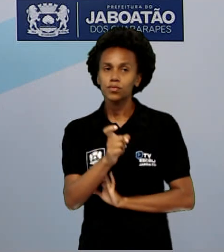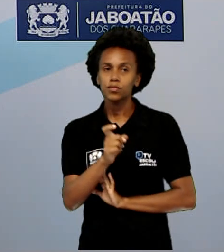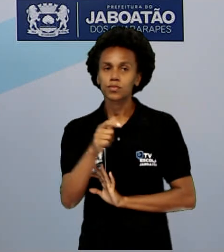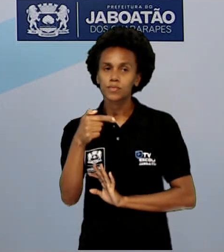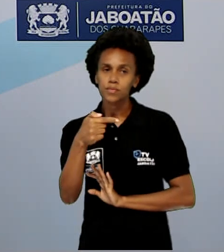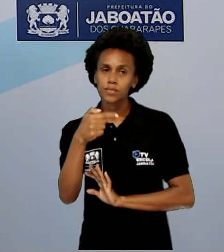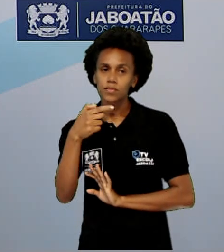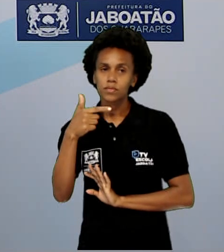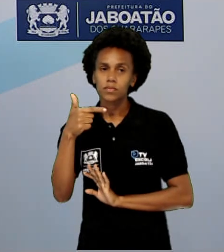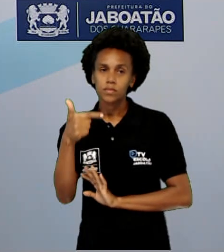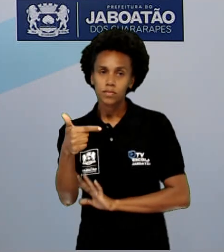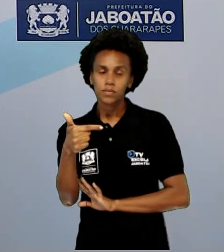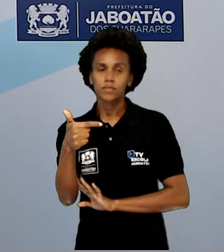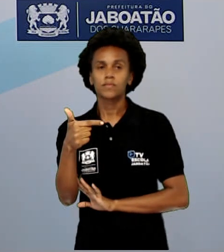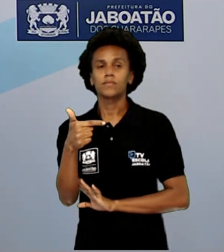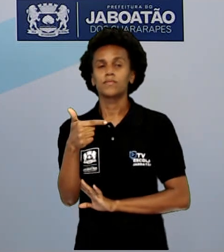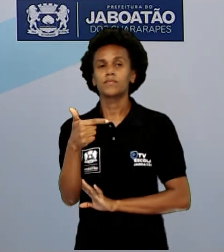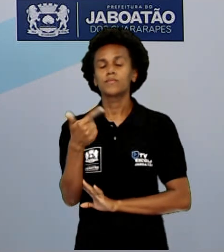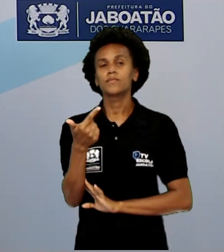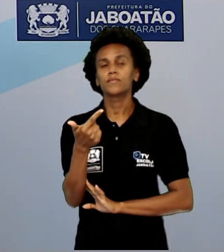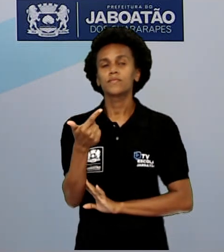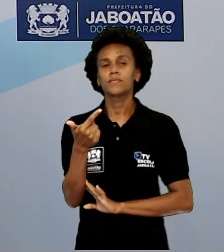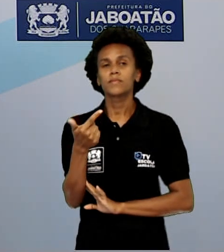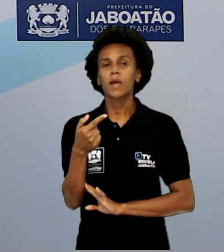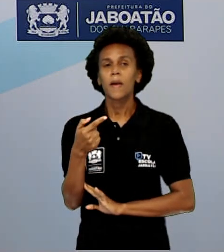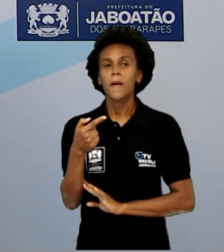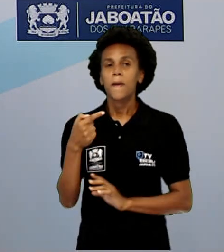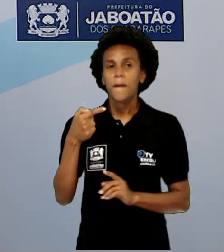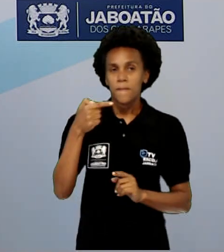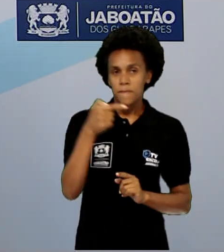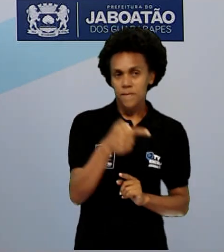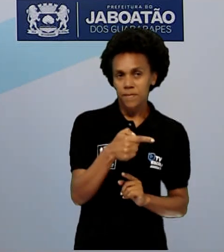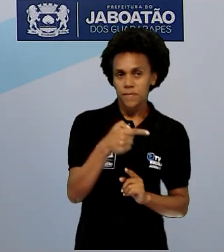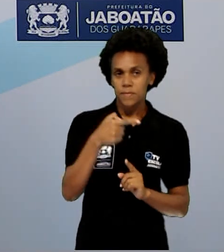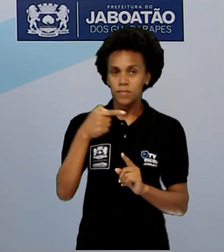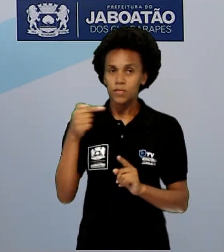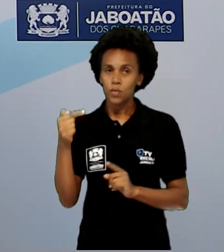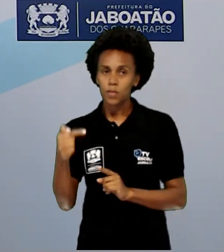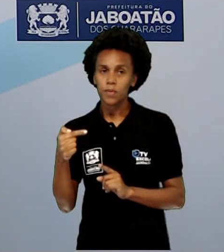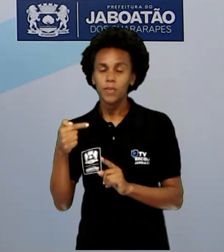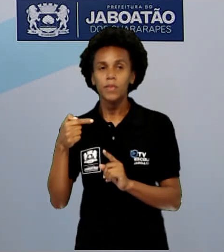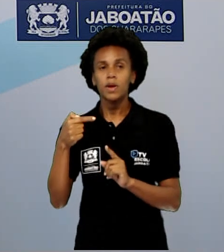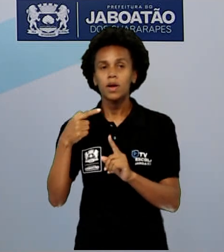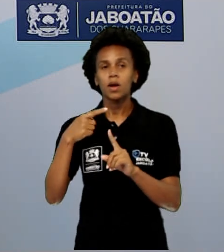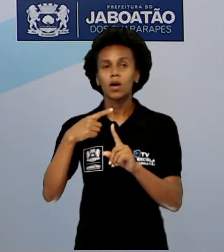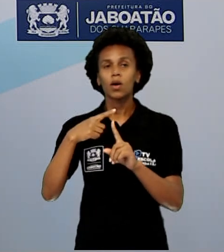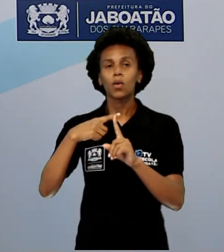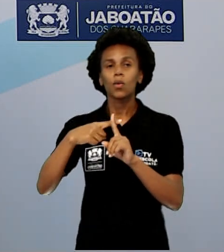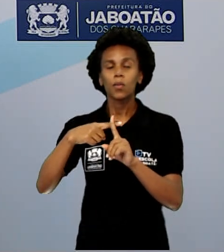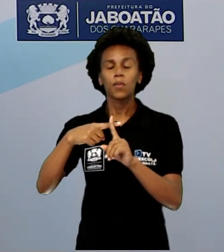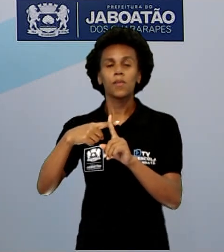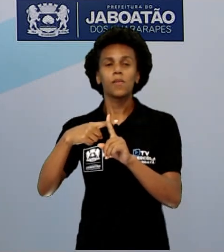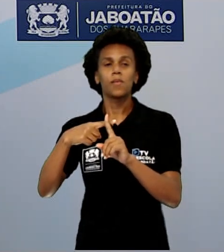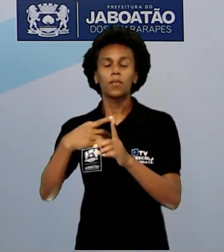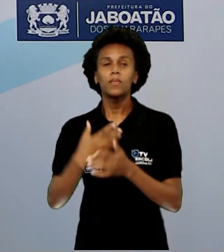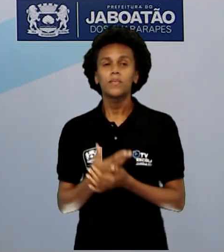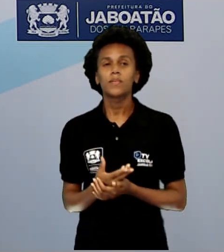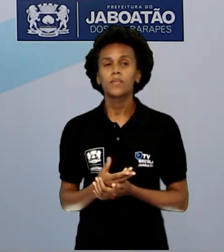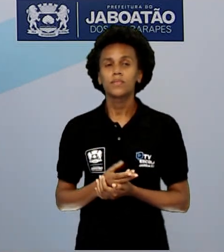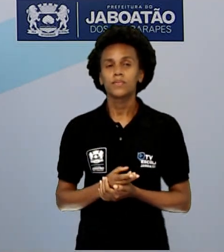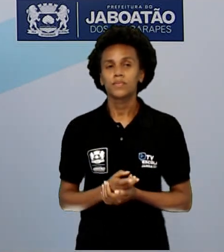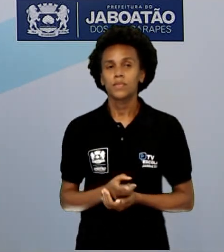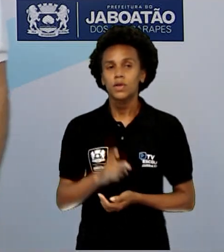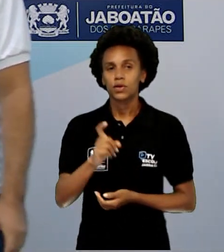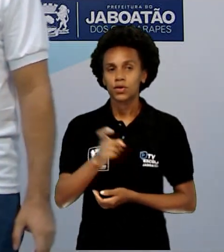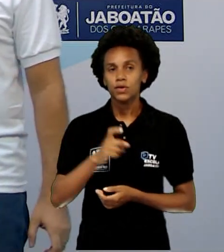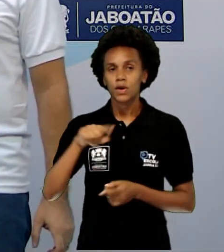E aqui eu faço o jogo de sinais, ó. Menos com menos dá mais. Aí fica X menos 2 vezes X mais 5